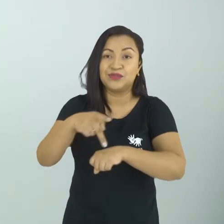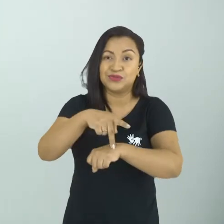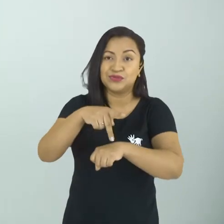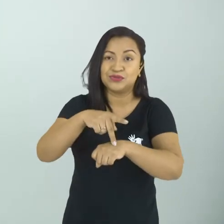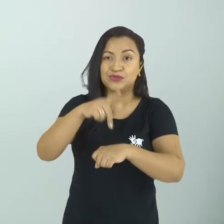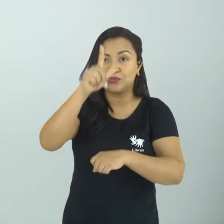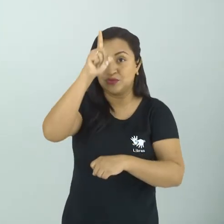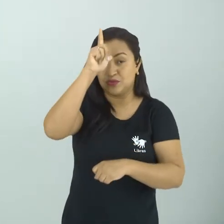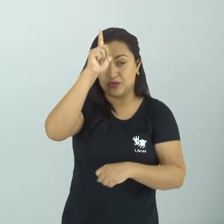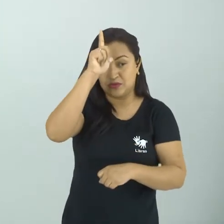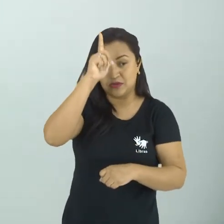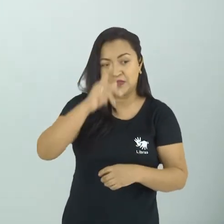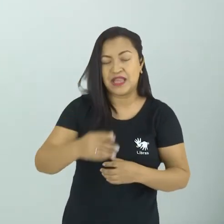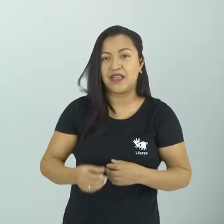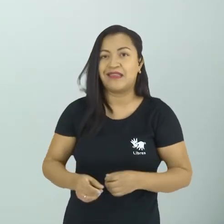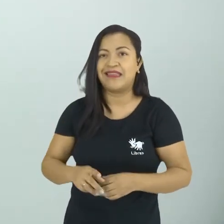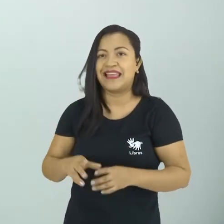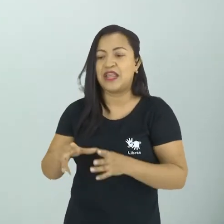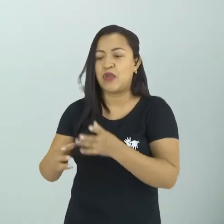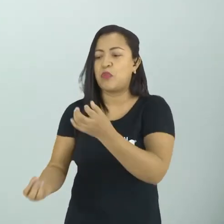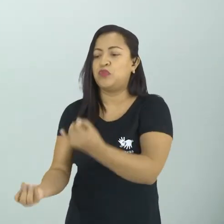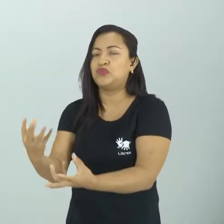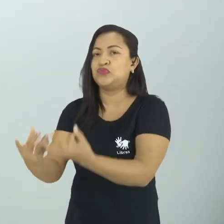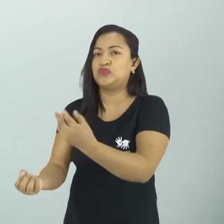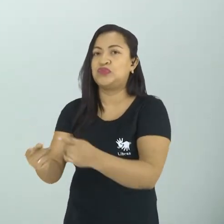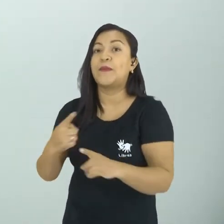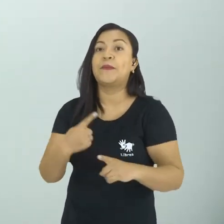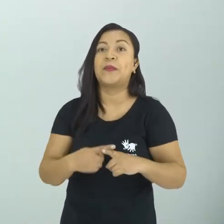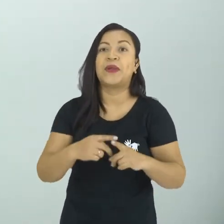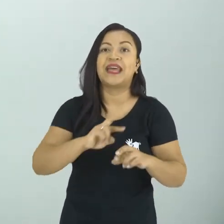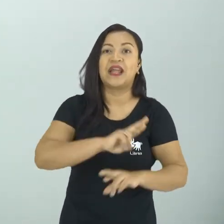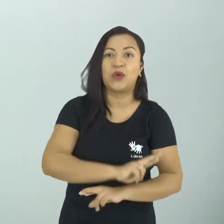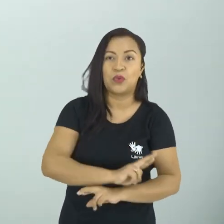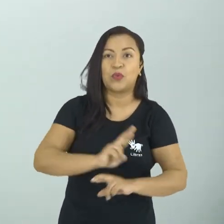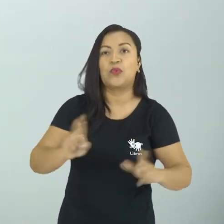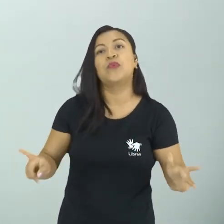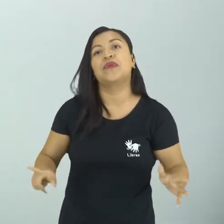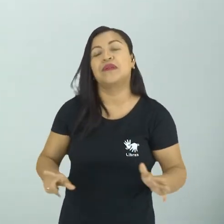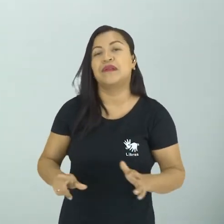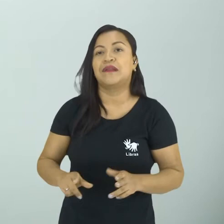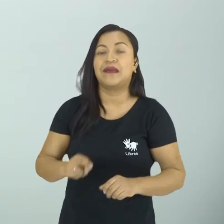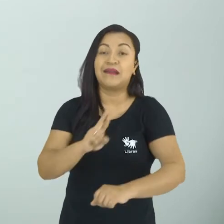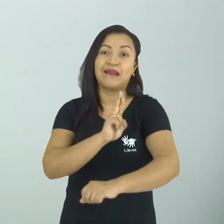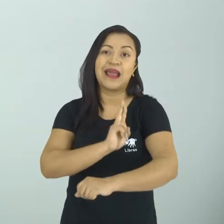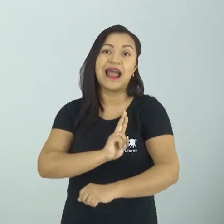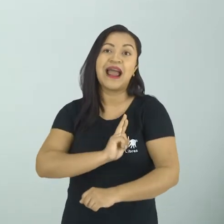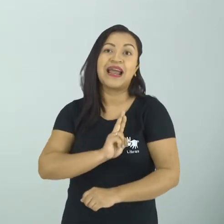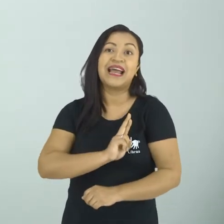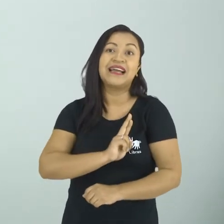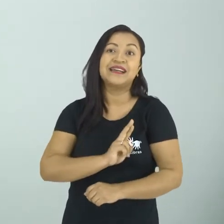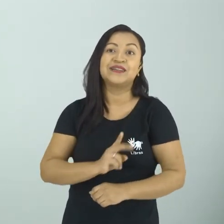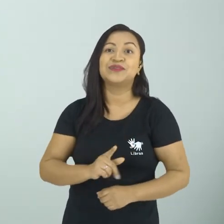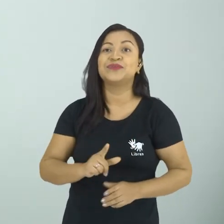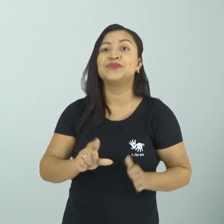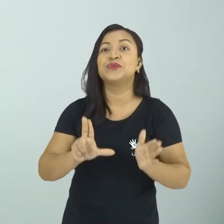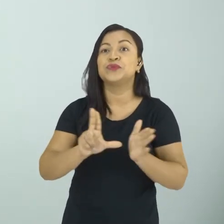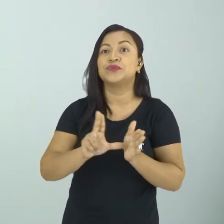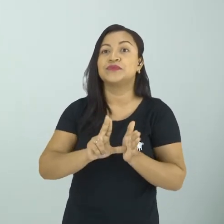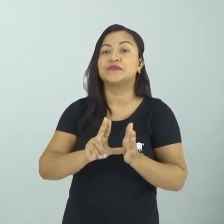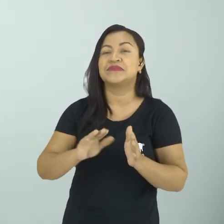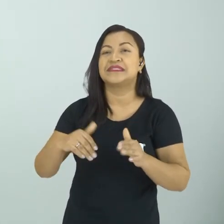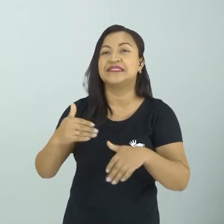queimar sinagogas porque eram contrários à religião luterana. Então, em certo momento da vida de Martinho Lutero, ele se